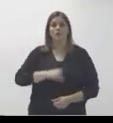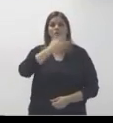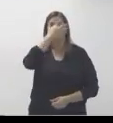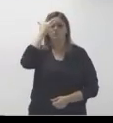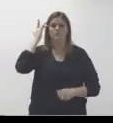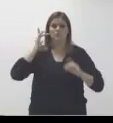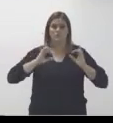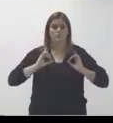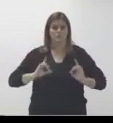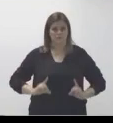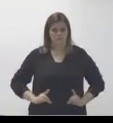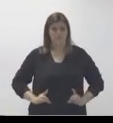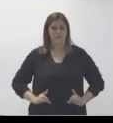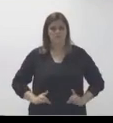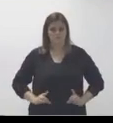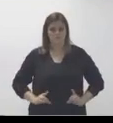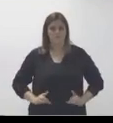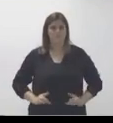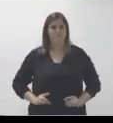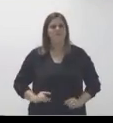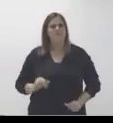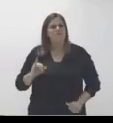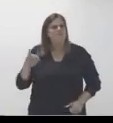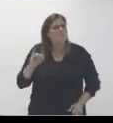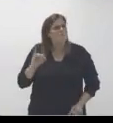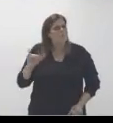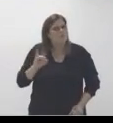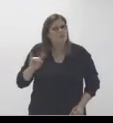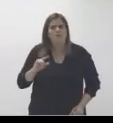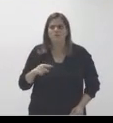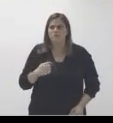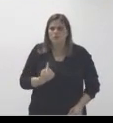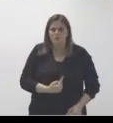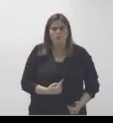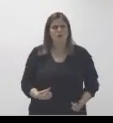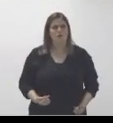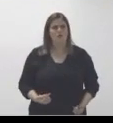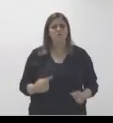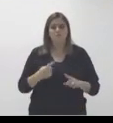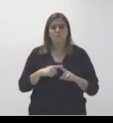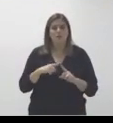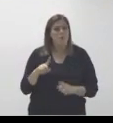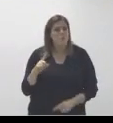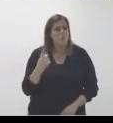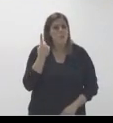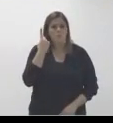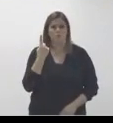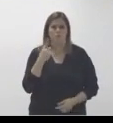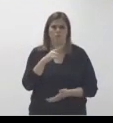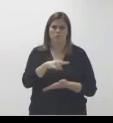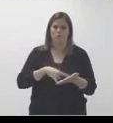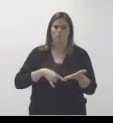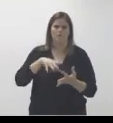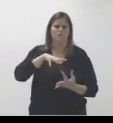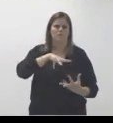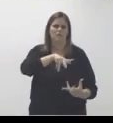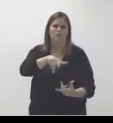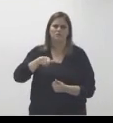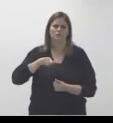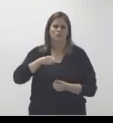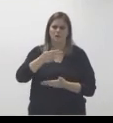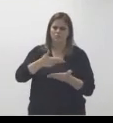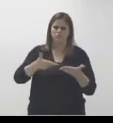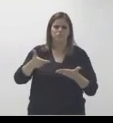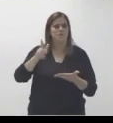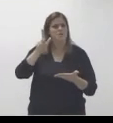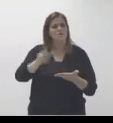deficiência esse documento é tão importante para nós porque ele é o único documento internacional que tem status de